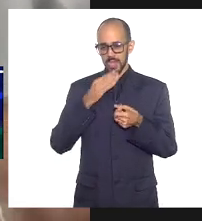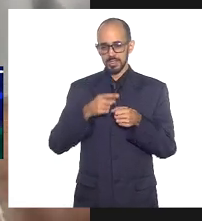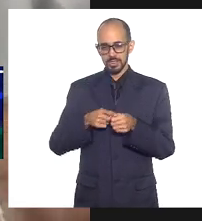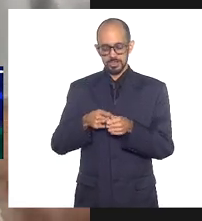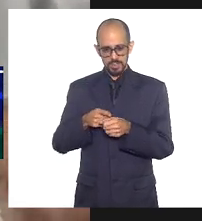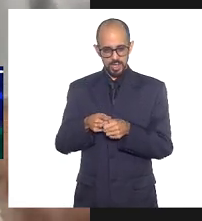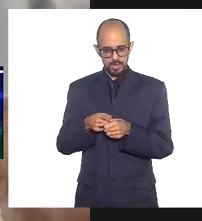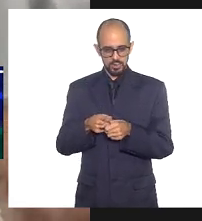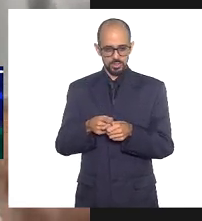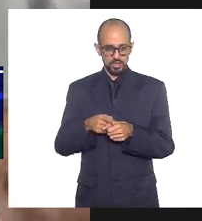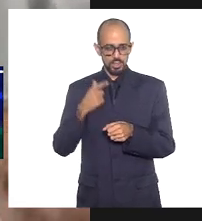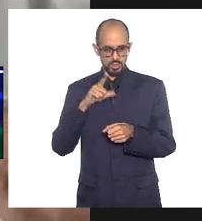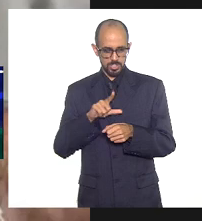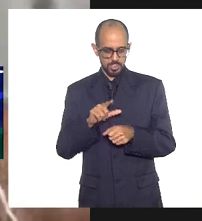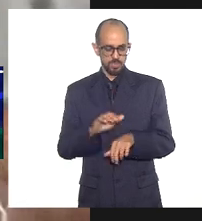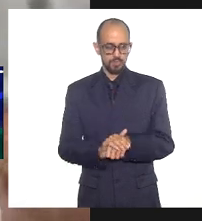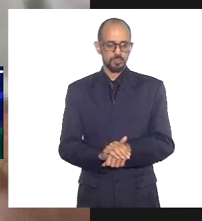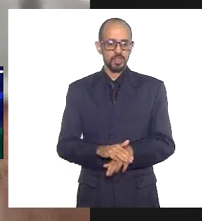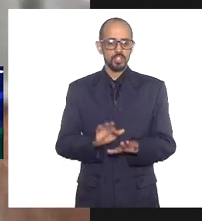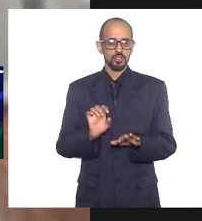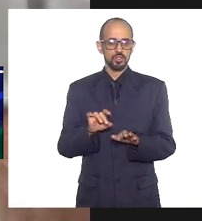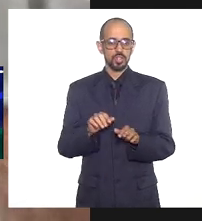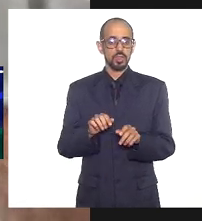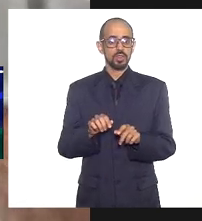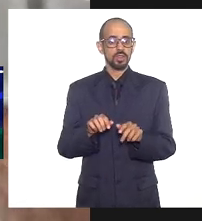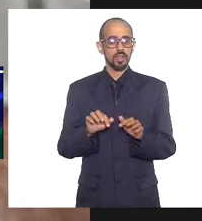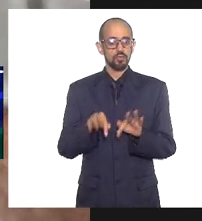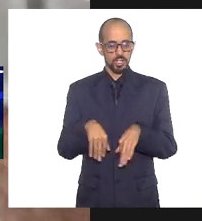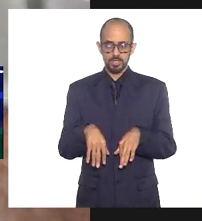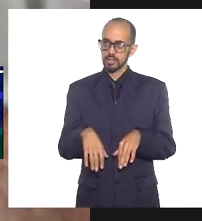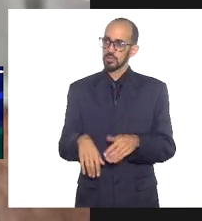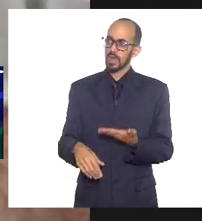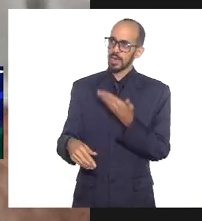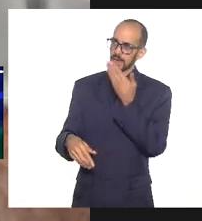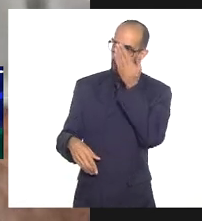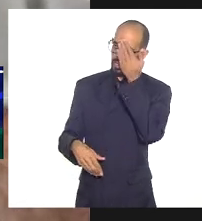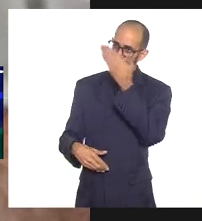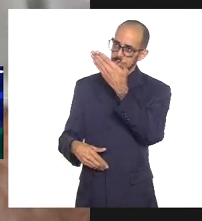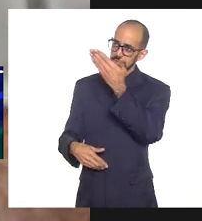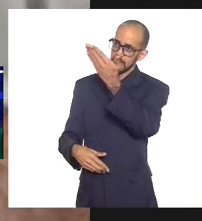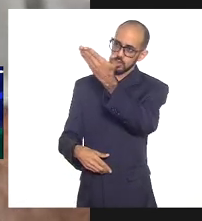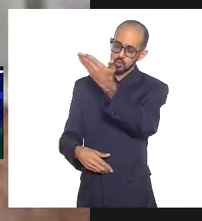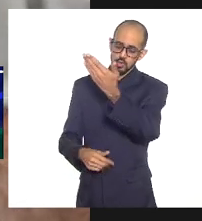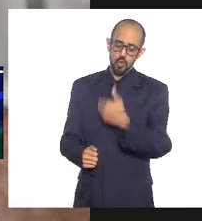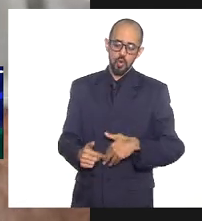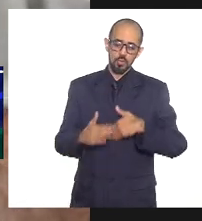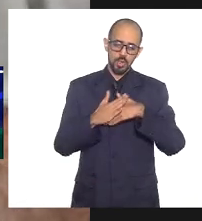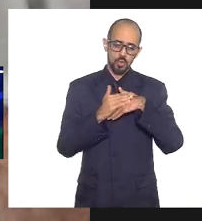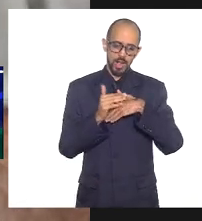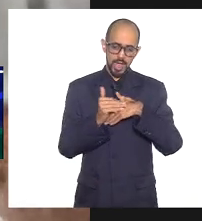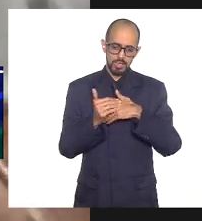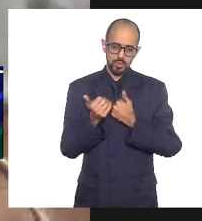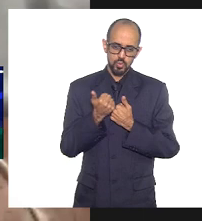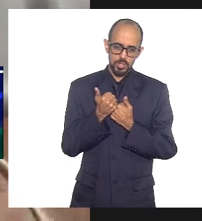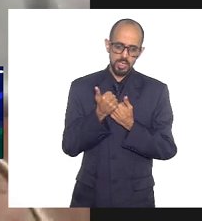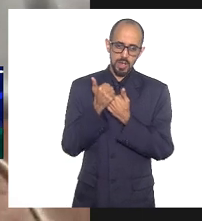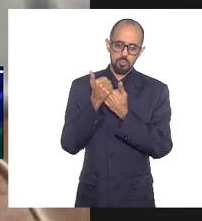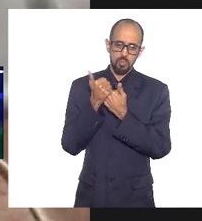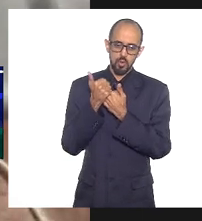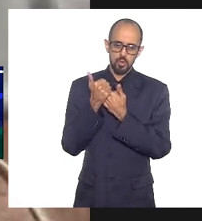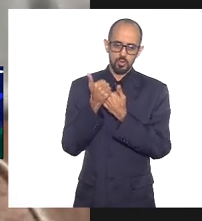eu quero aqui senhor presidente já concluindo agradecer vossa excelência por todo o carinho e apoio é